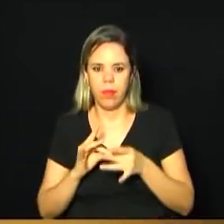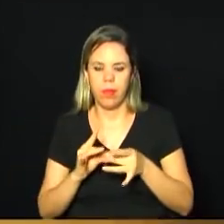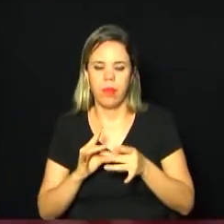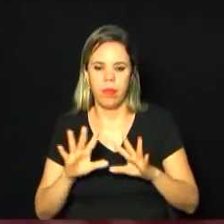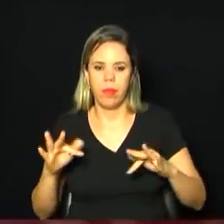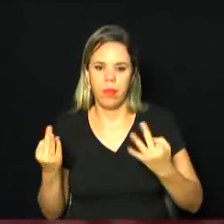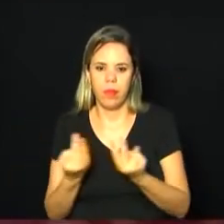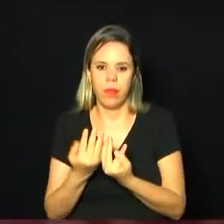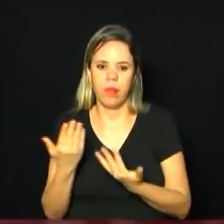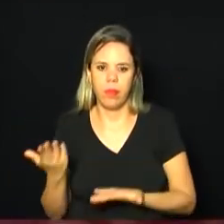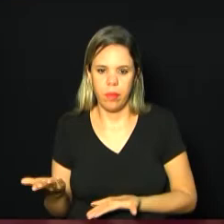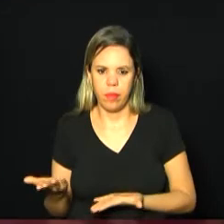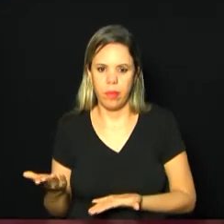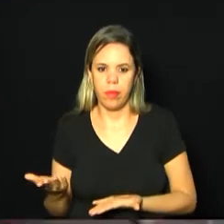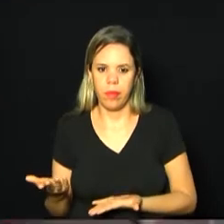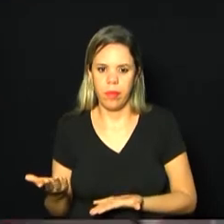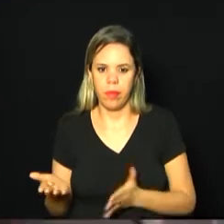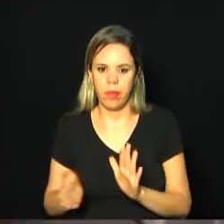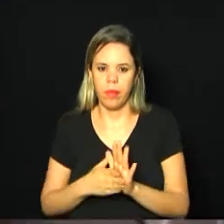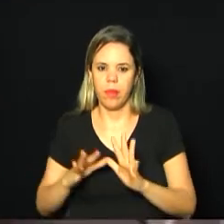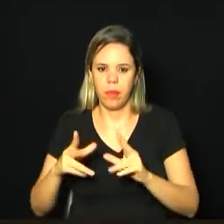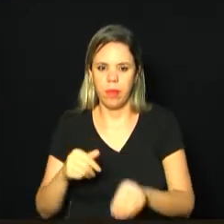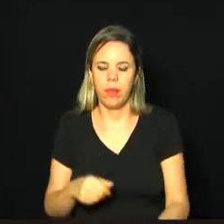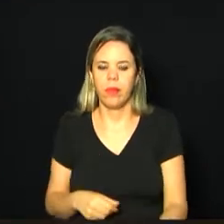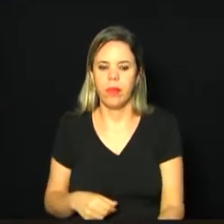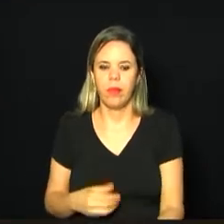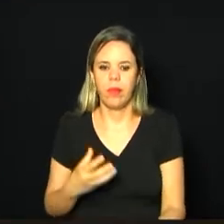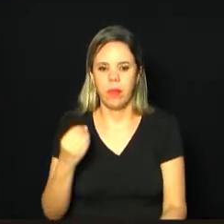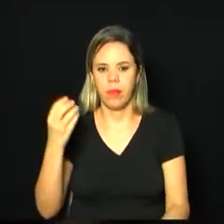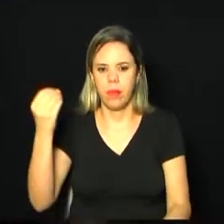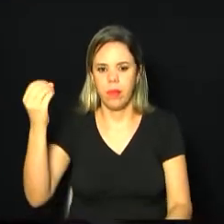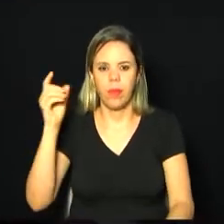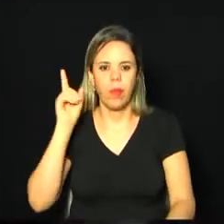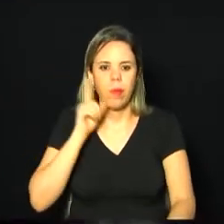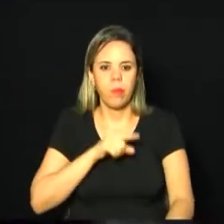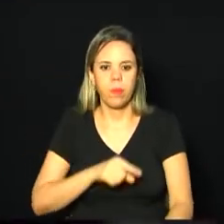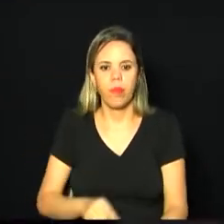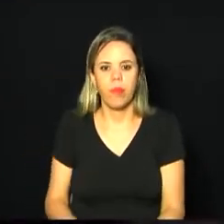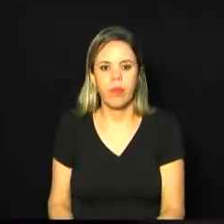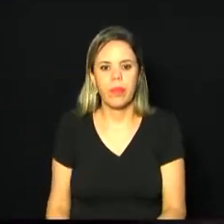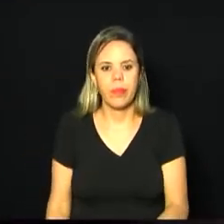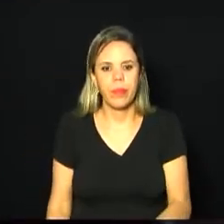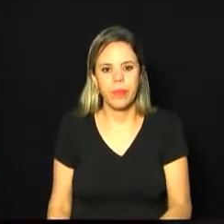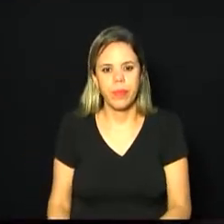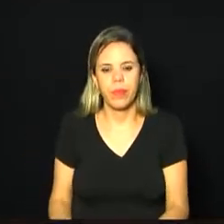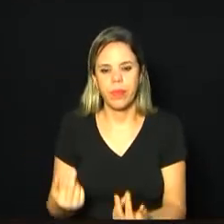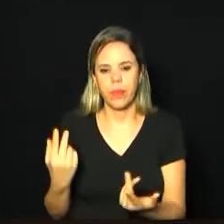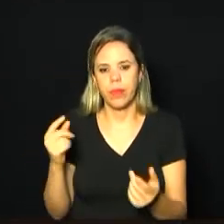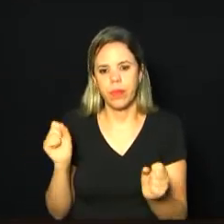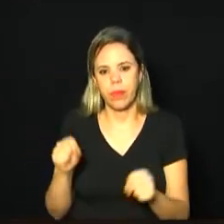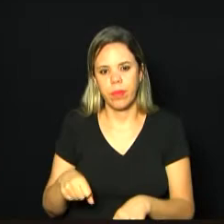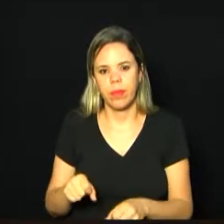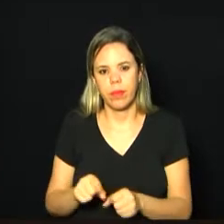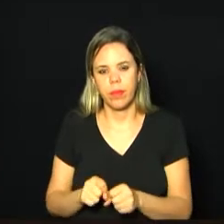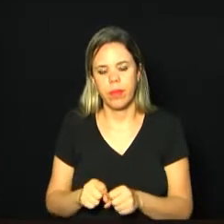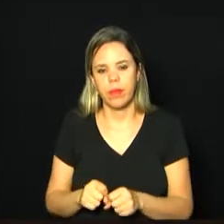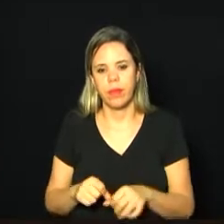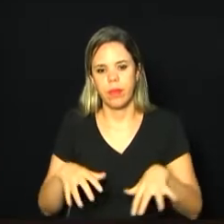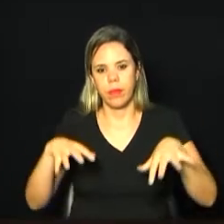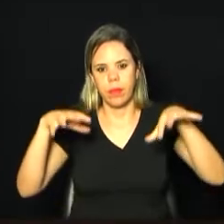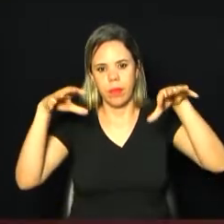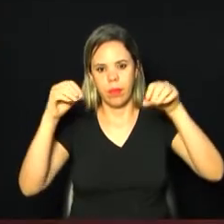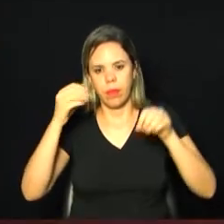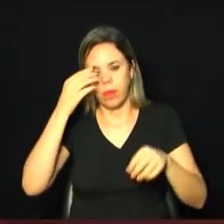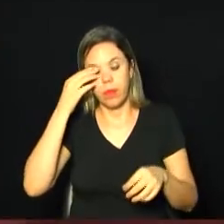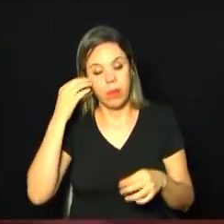familiares Gomes propõe para todos uma viagem pelos Estados Unidos e como era de se esperar sair da mansão sinistra